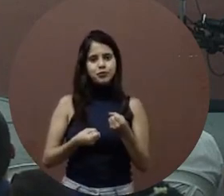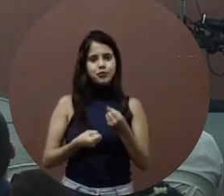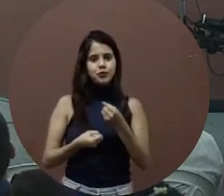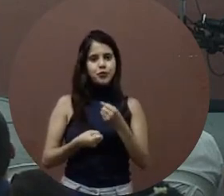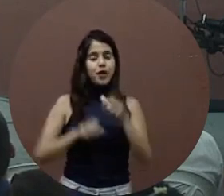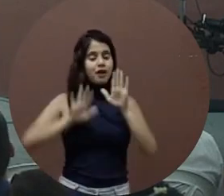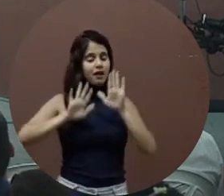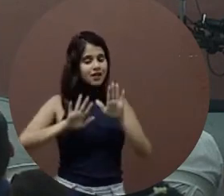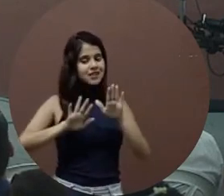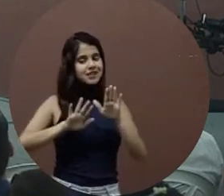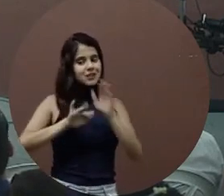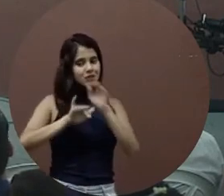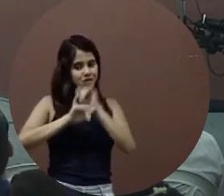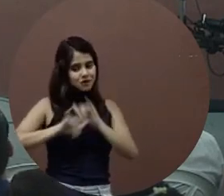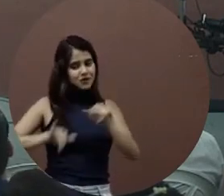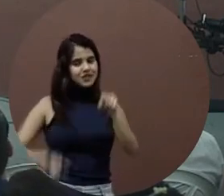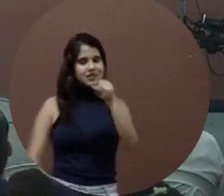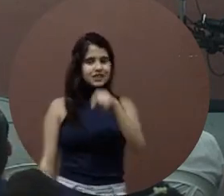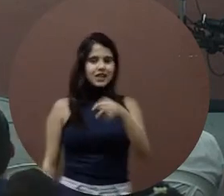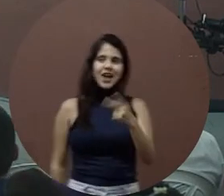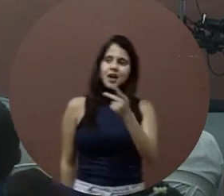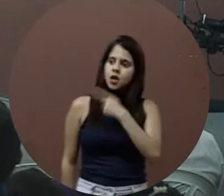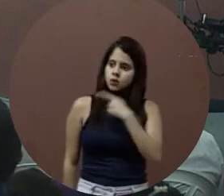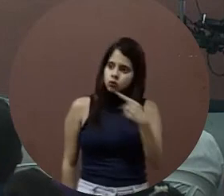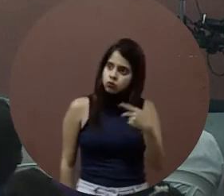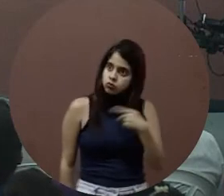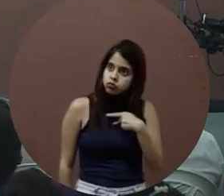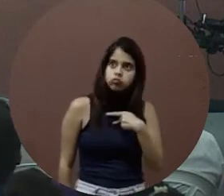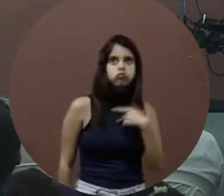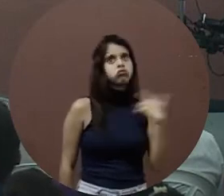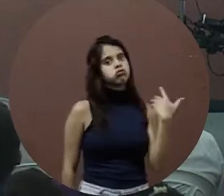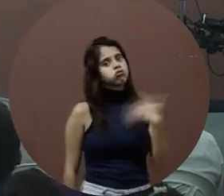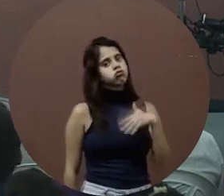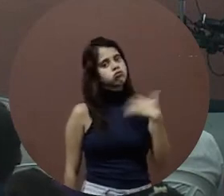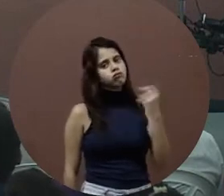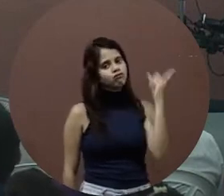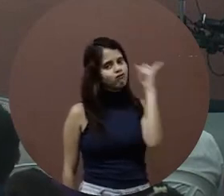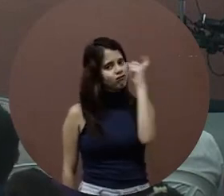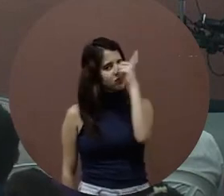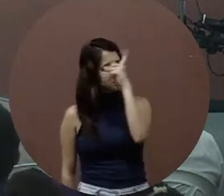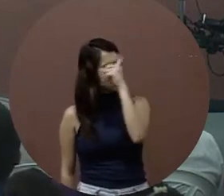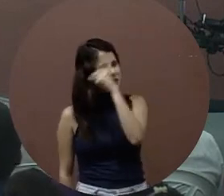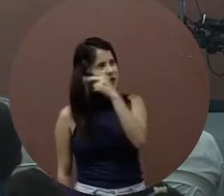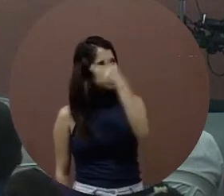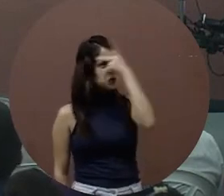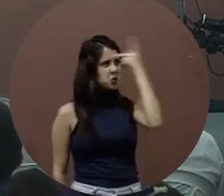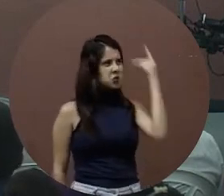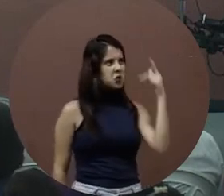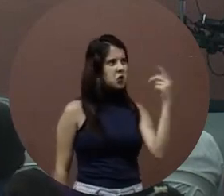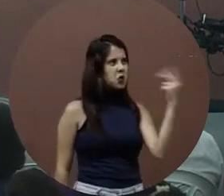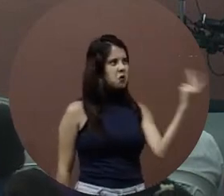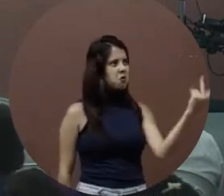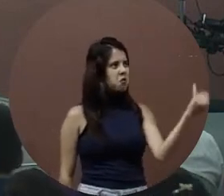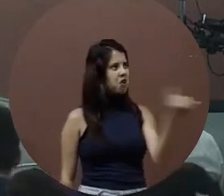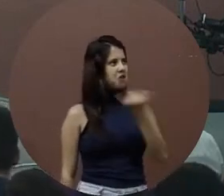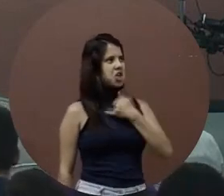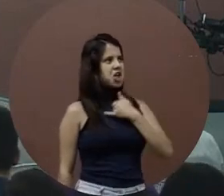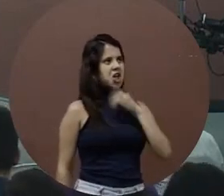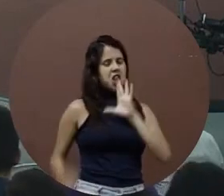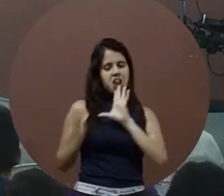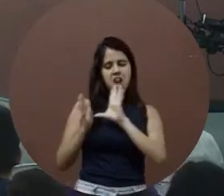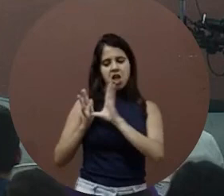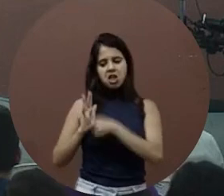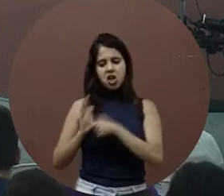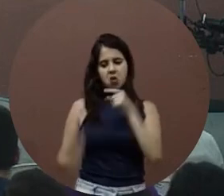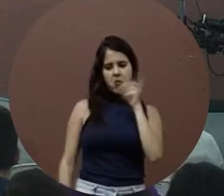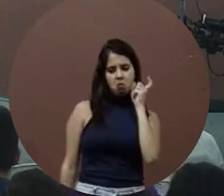Mas eu digo a você que é uma das coisas mais desvalorizadas desse mundo. Você é chamado de ladrão, de enrolão, de mentiroso, de que faz